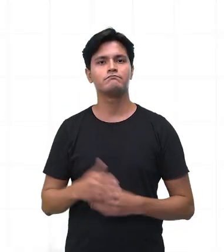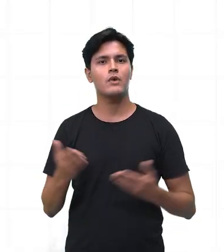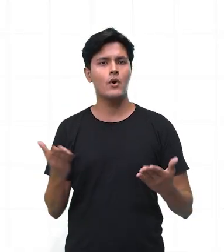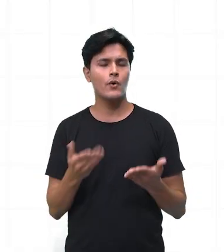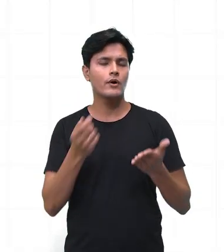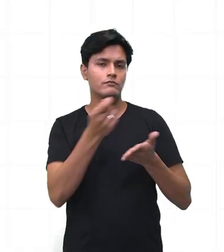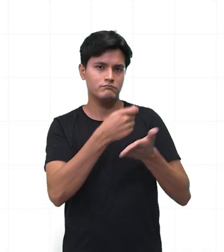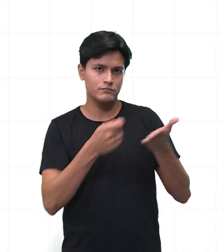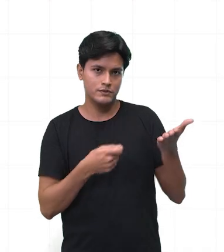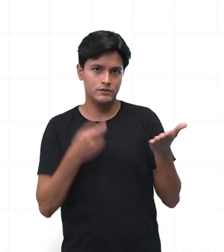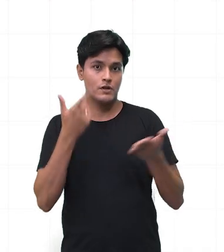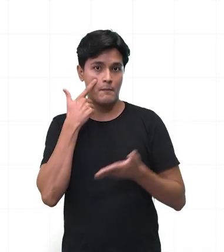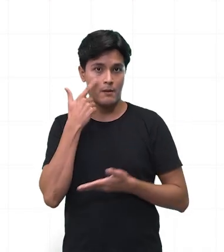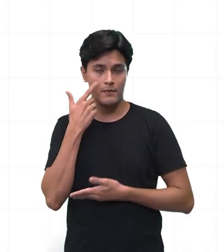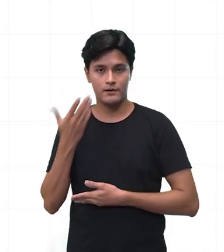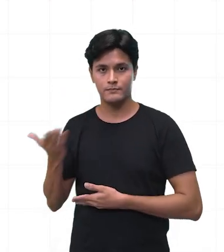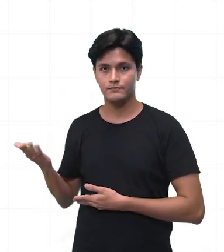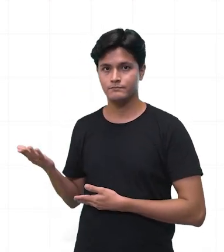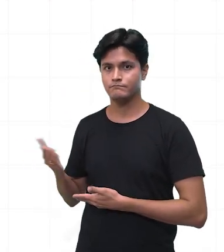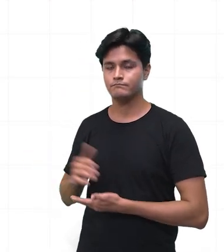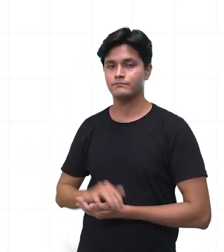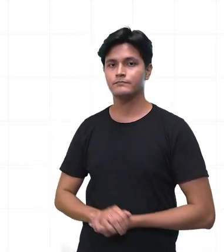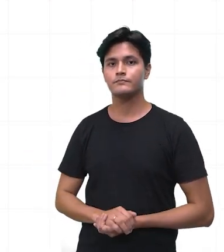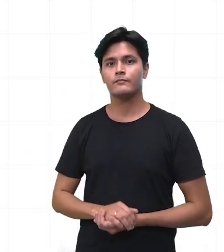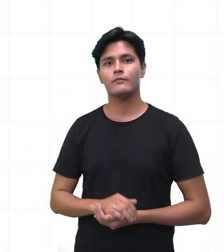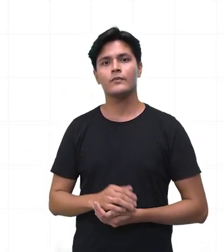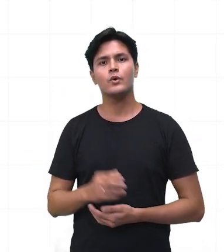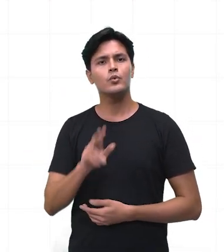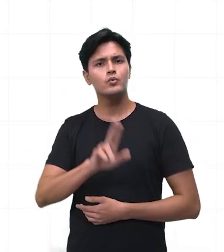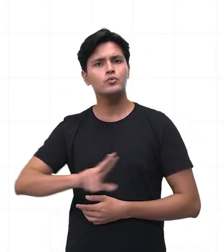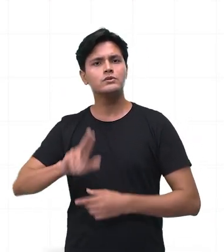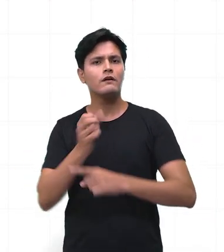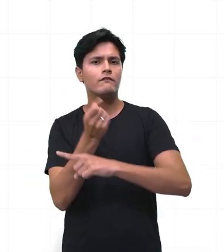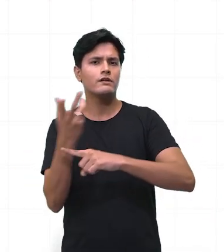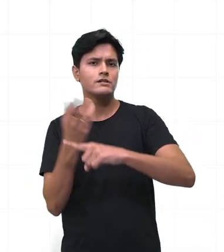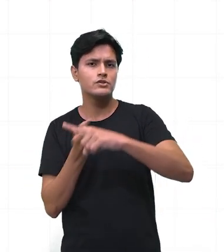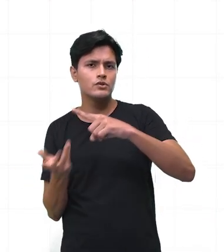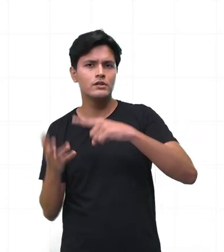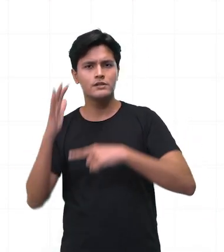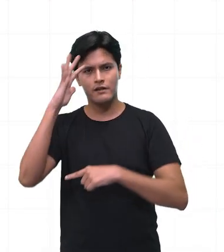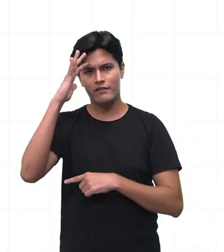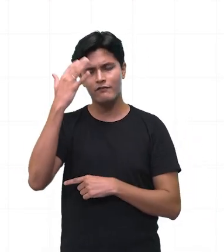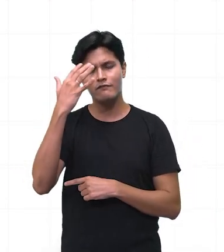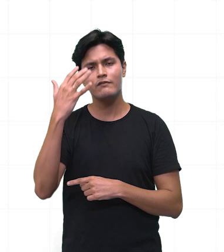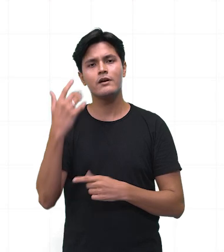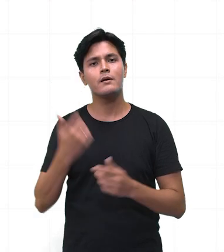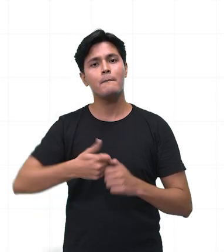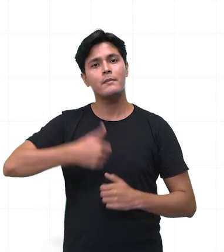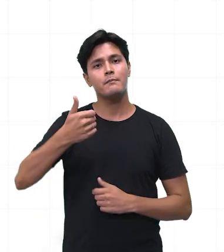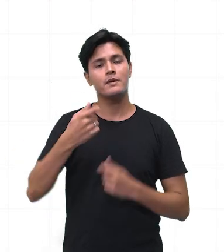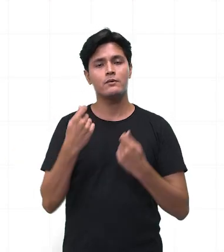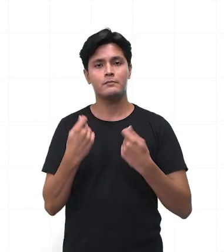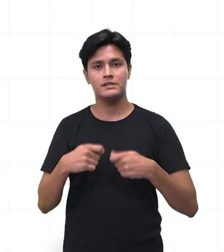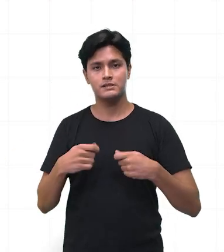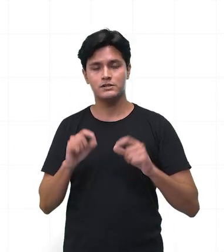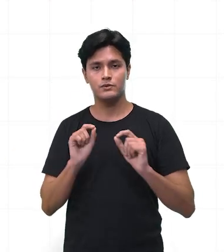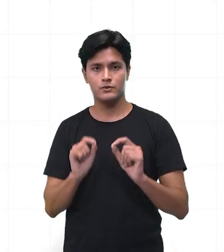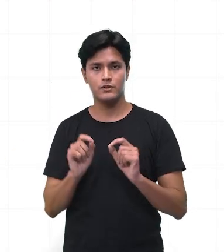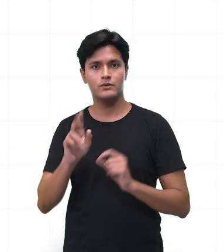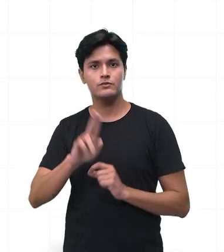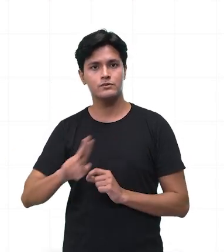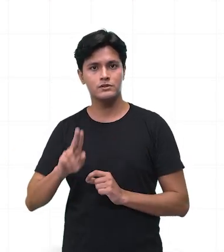anotações. Para resolver usando frações, primeiro temos que transformar a porcentagem em uma fração com